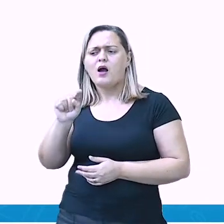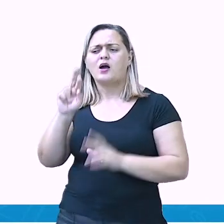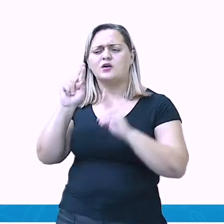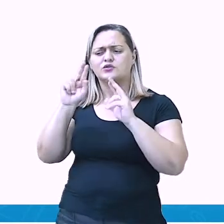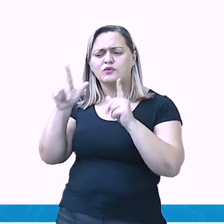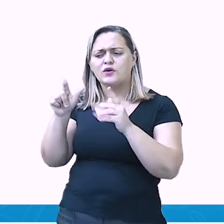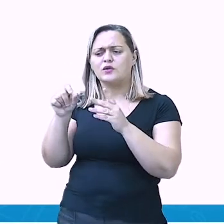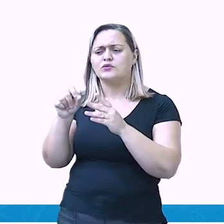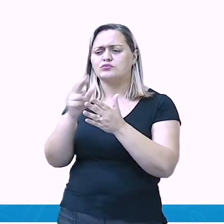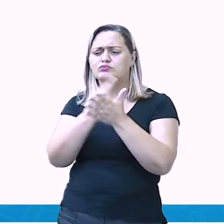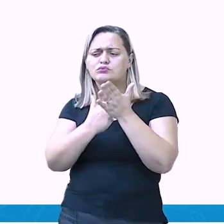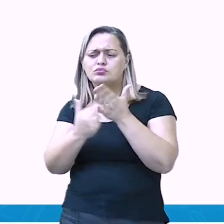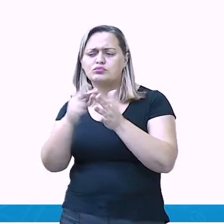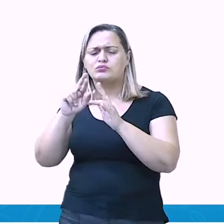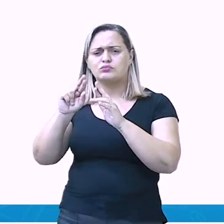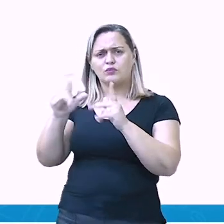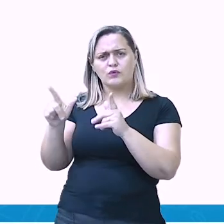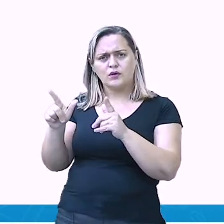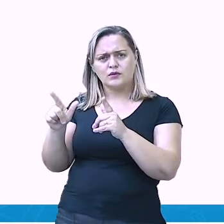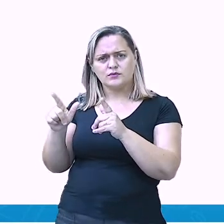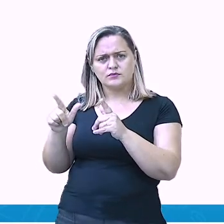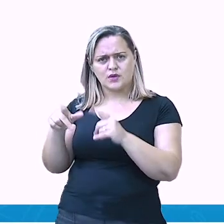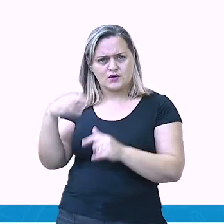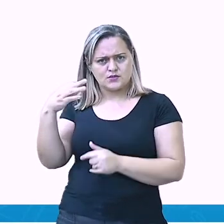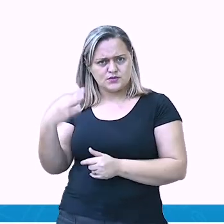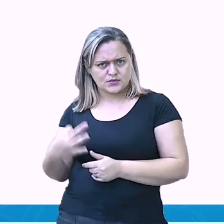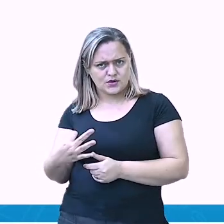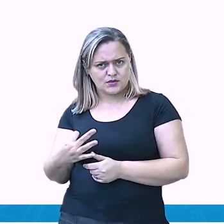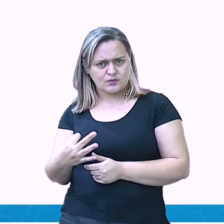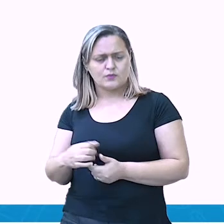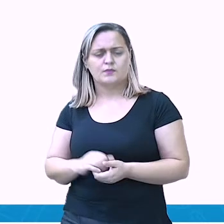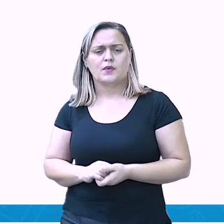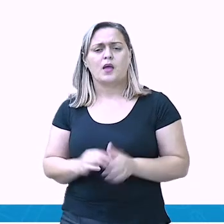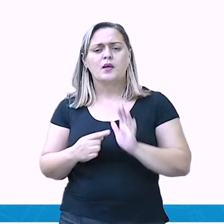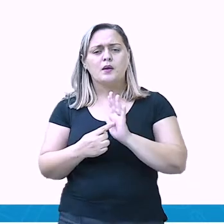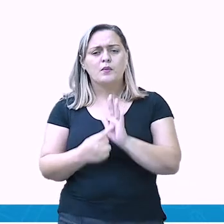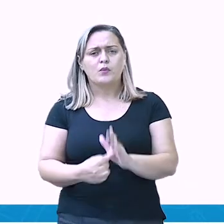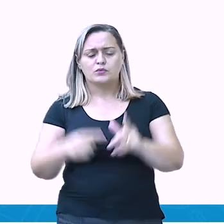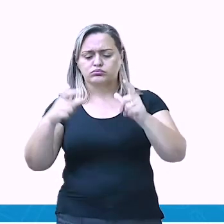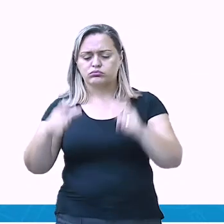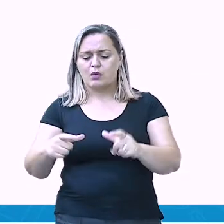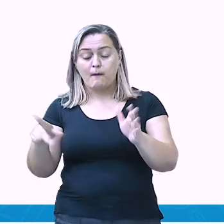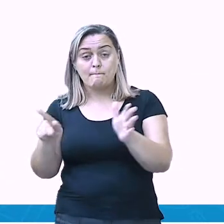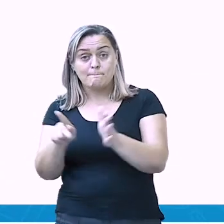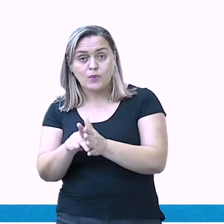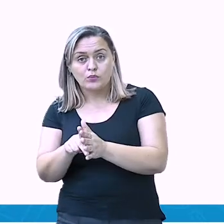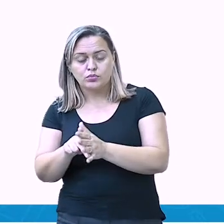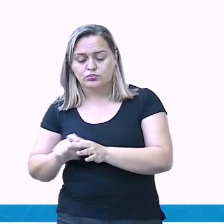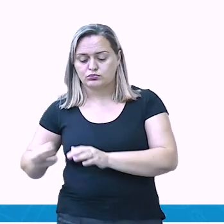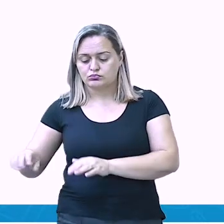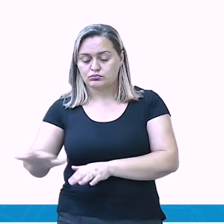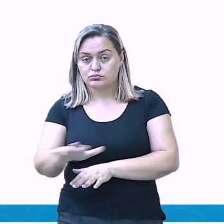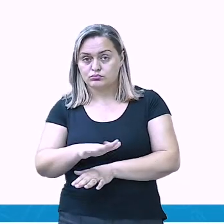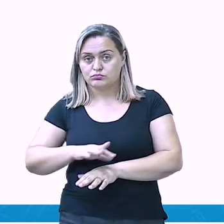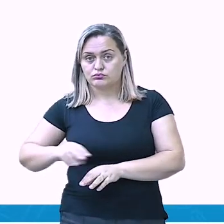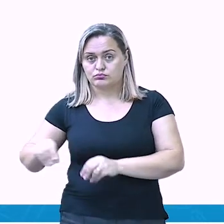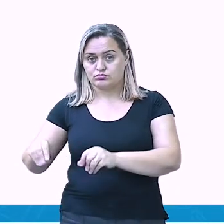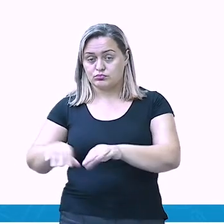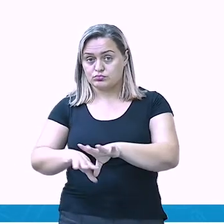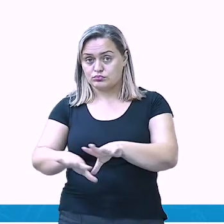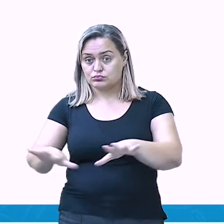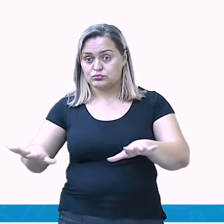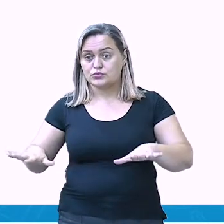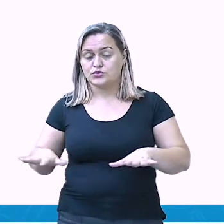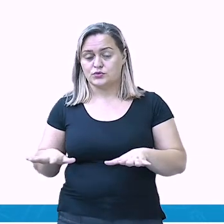rigor científico para representar uma determinada área da superfície terrestre. Em geral, Os